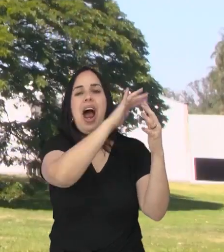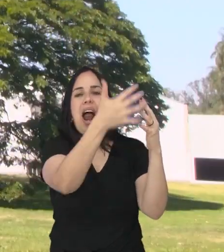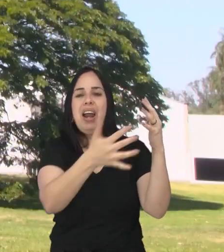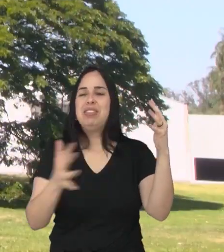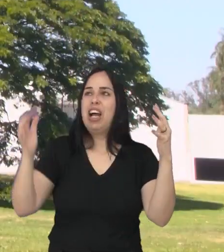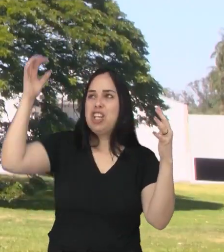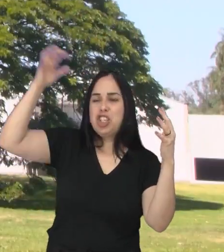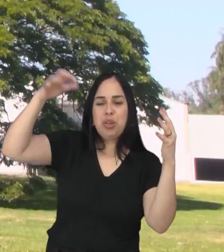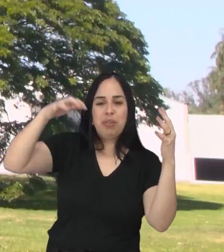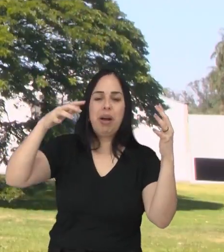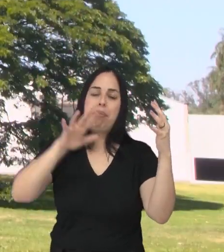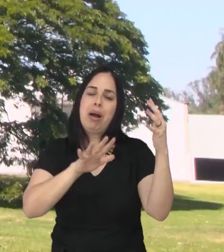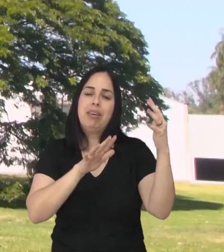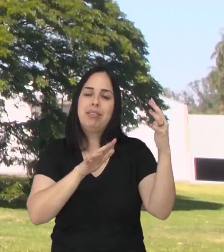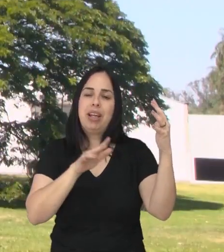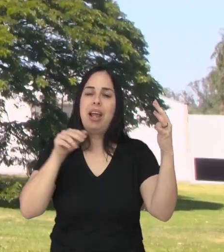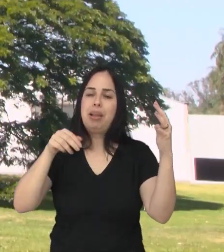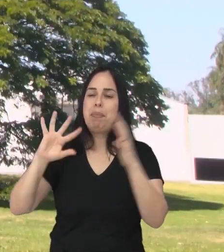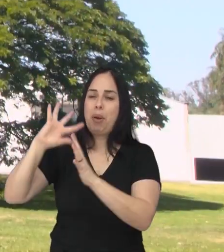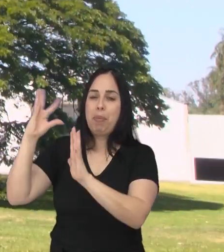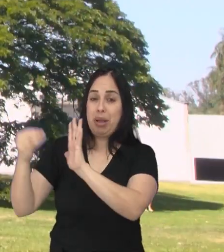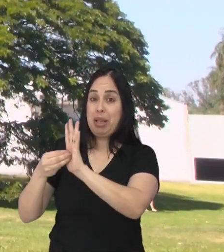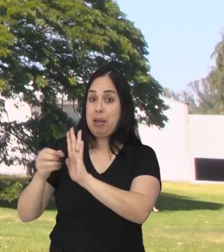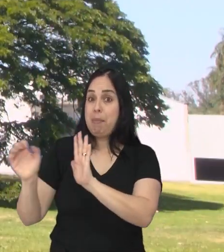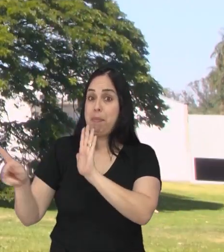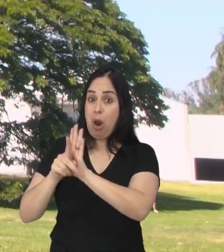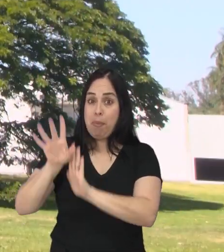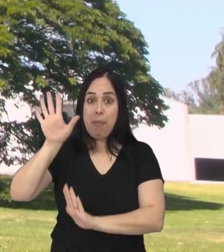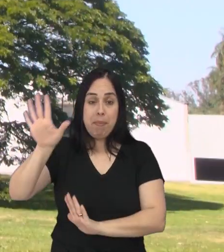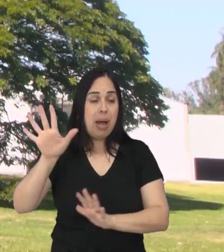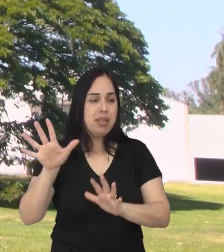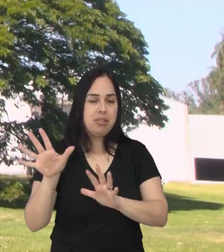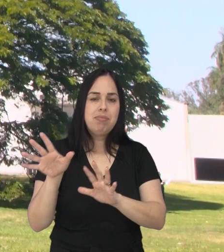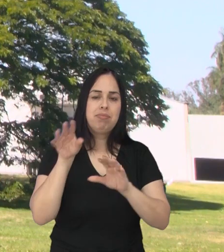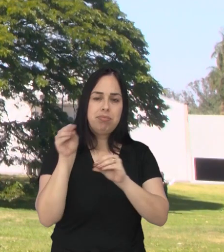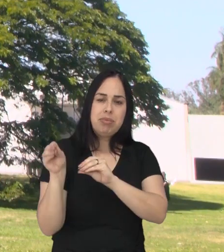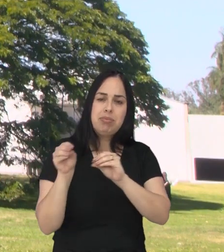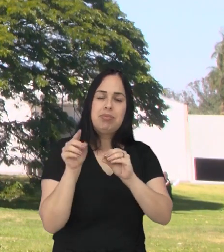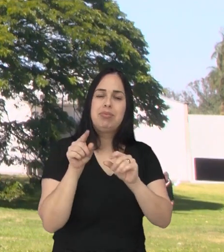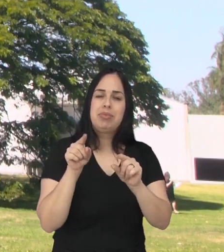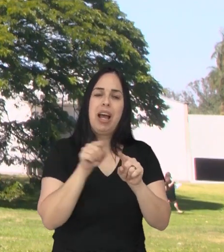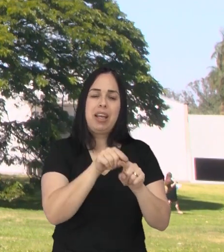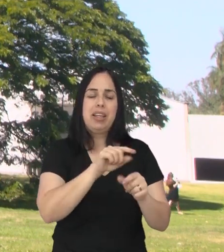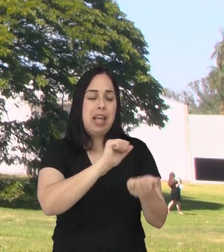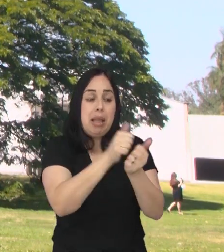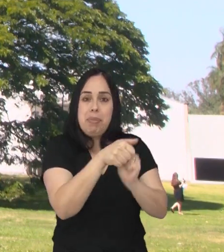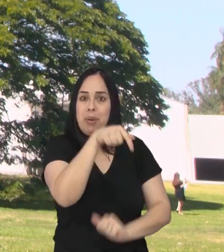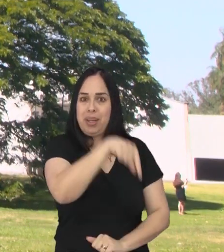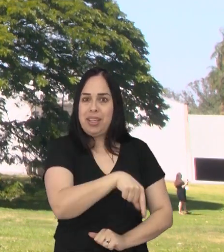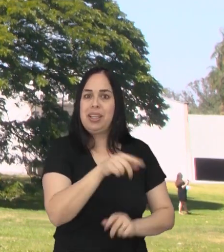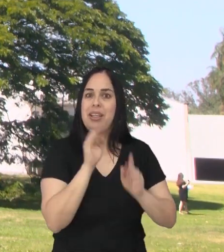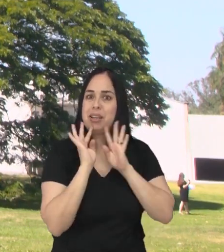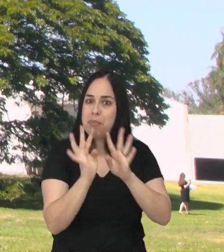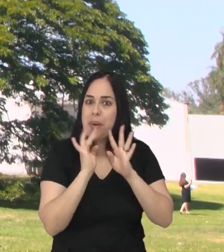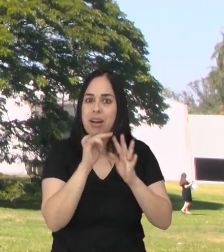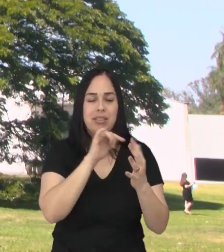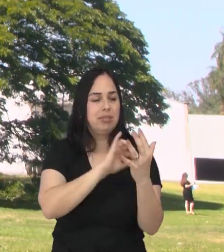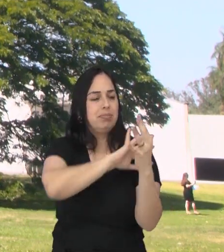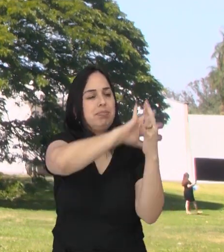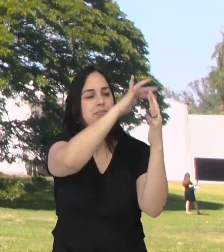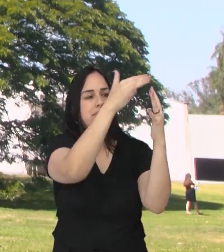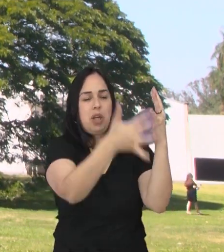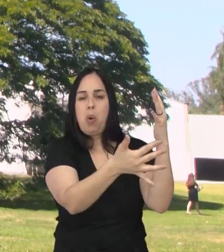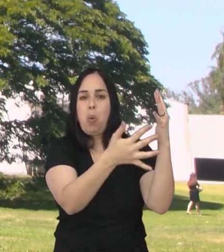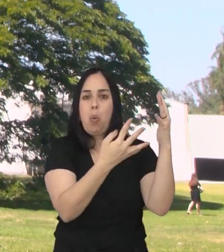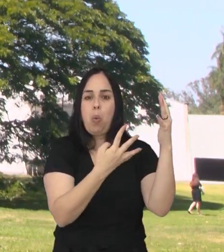bioma amazônico, mas se adaptou perfeitamente às condições aqui no Parque da Cidade e se tornou o maior exemplar da espécie no Brasil,